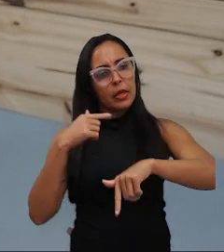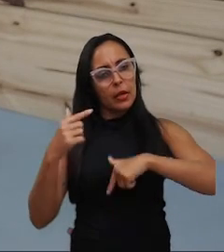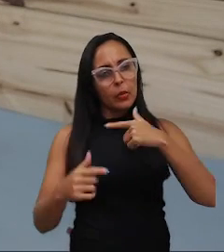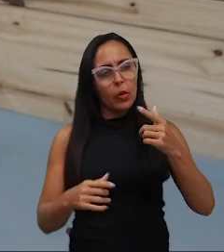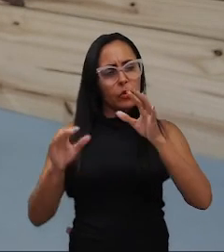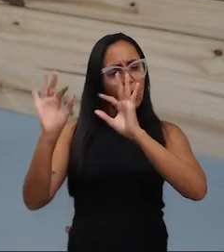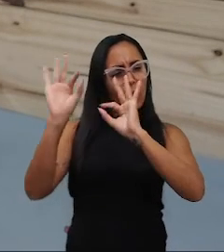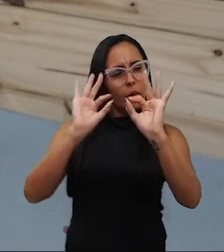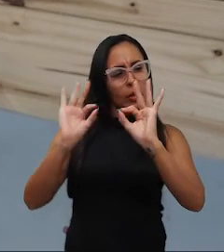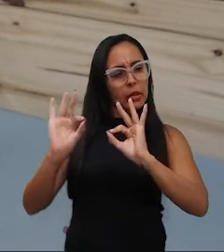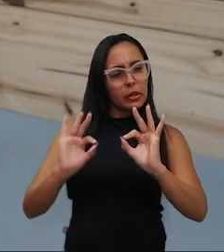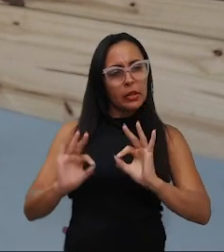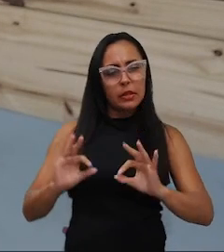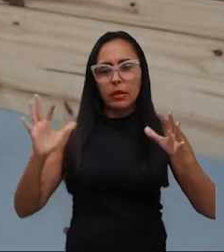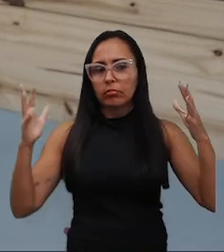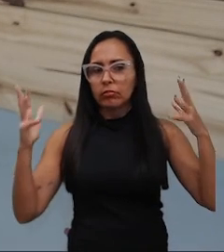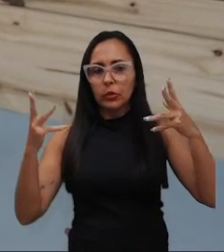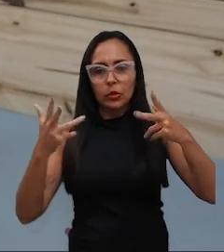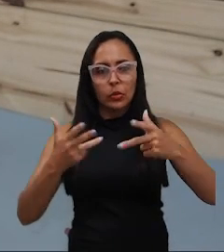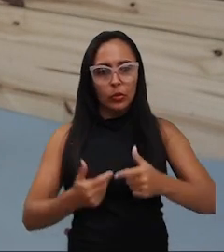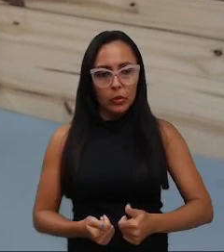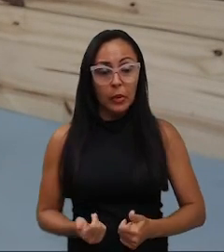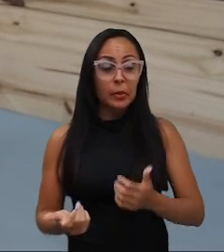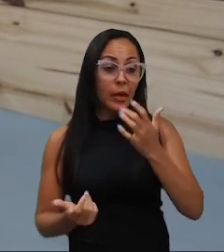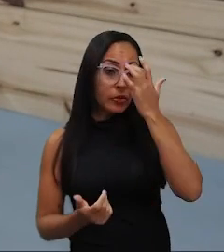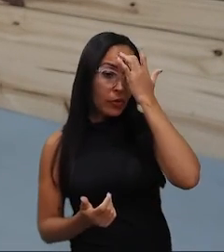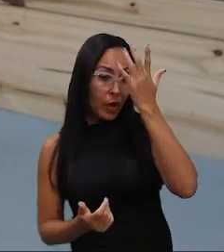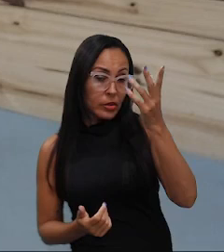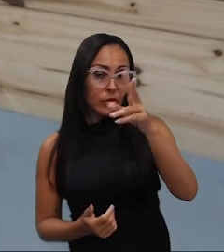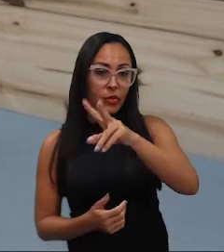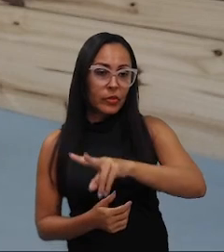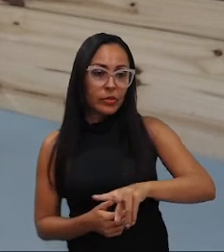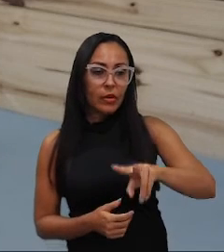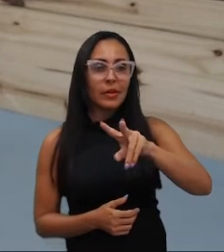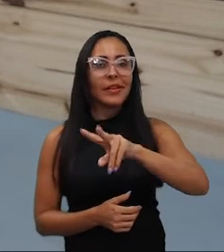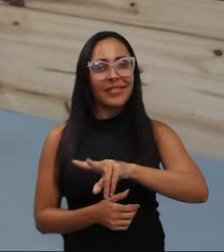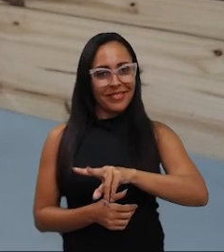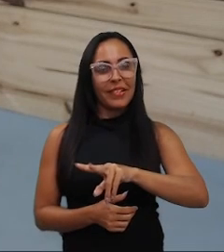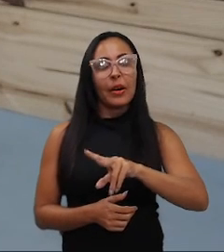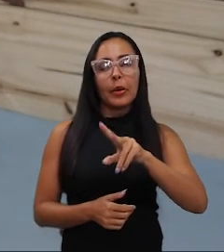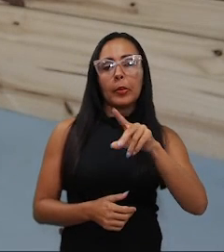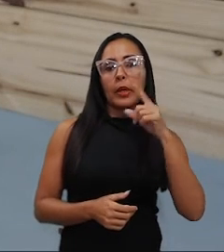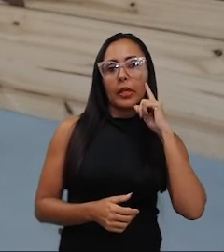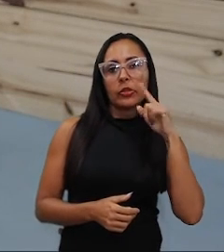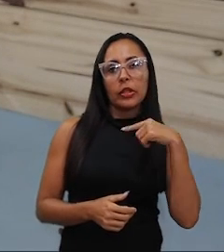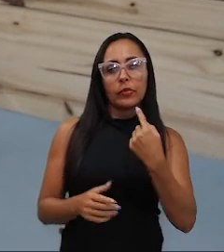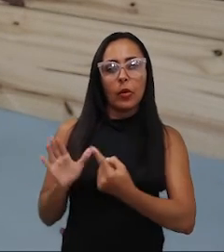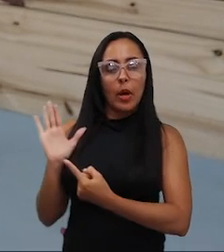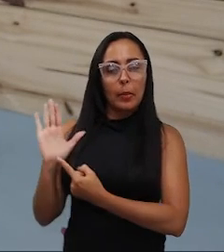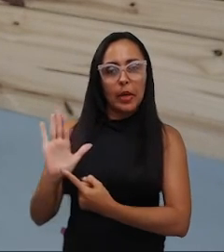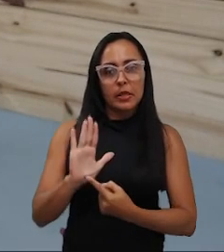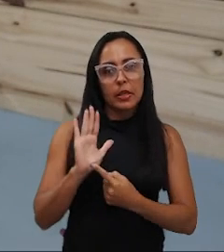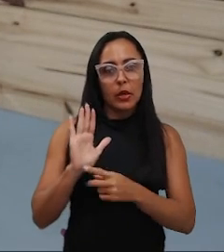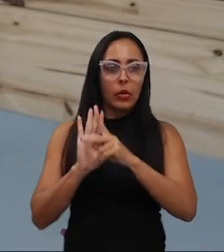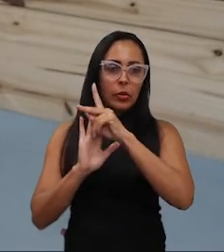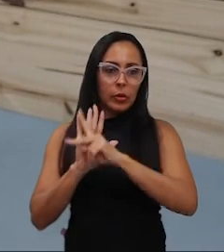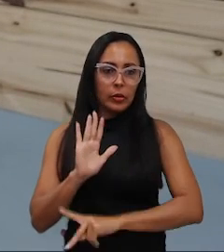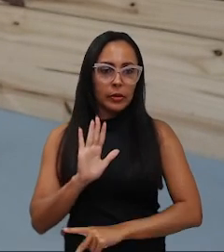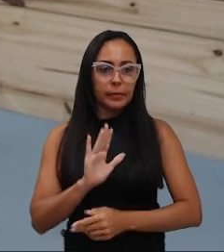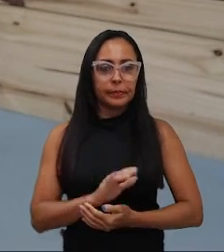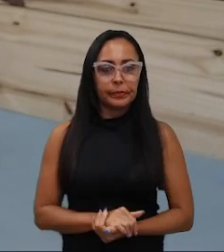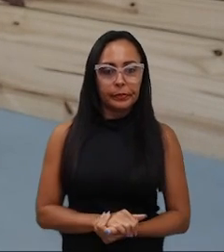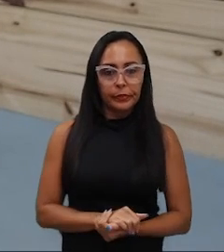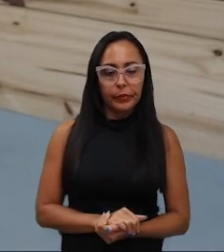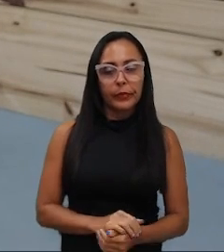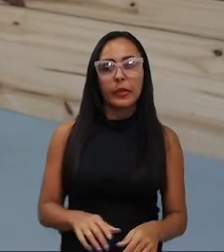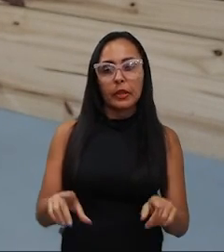humanizar todo o desenho e tornar mais fácil a visualização para quem a gente for apresentar o projeto. Além também